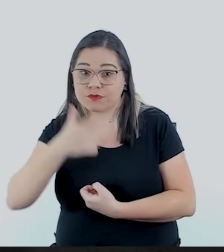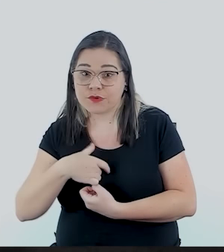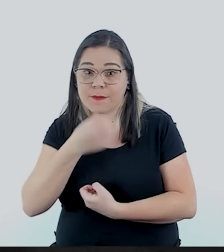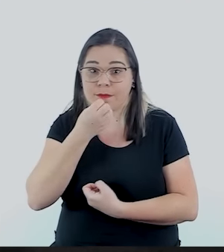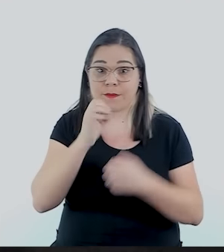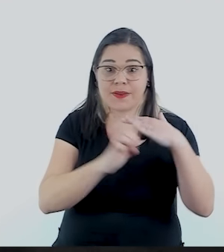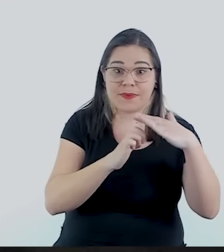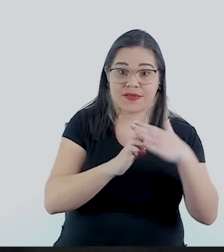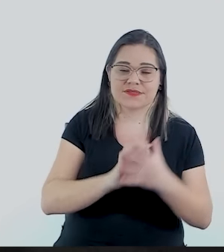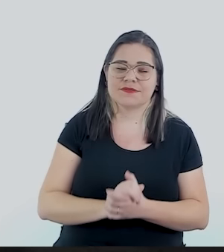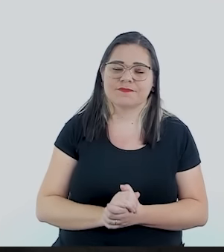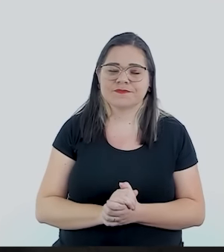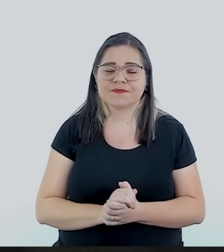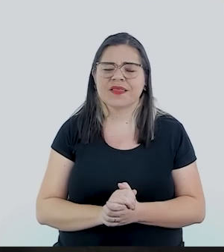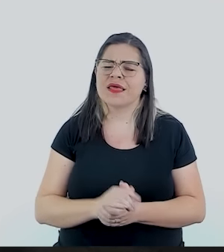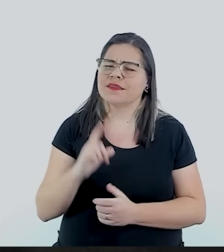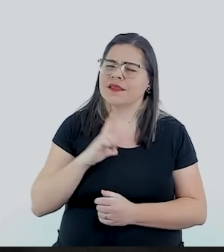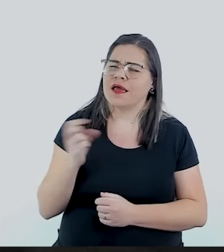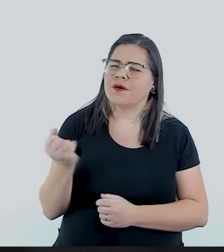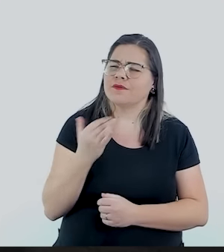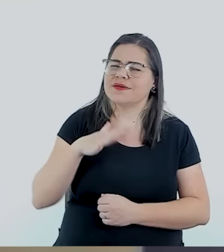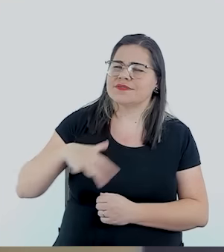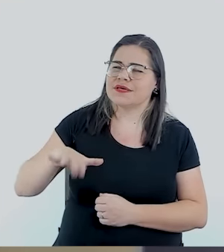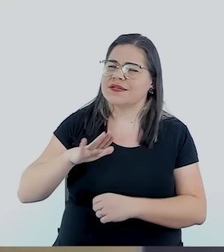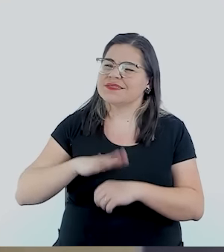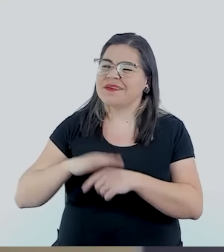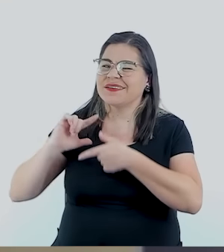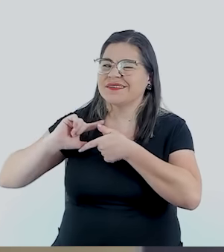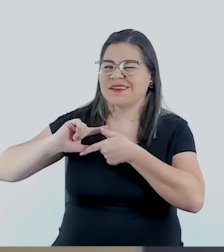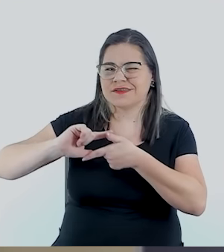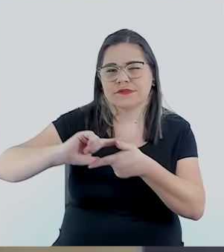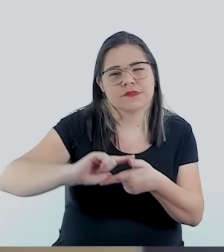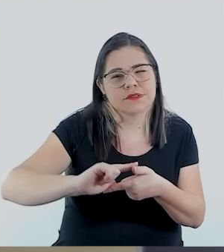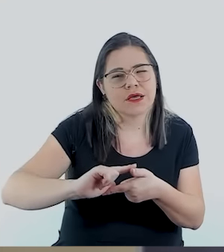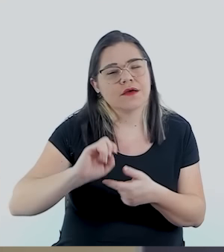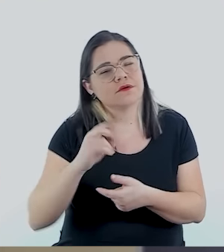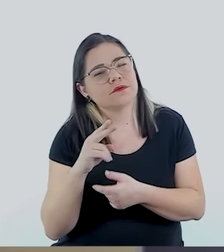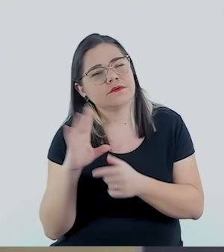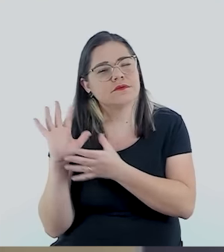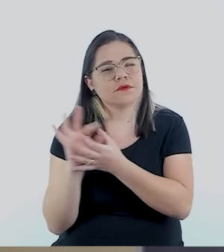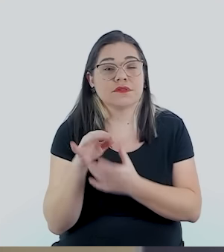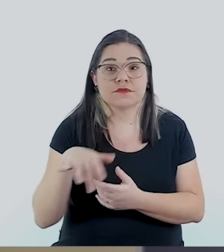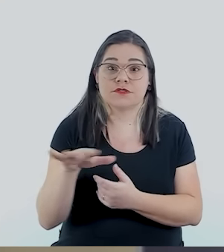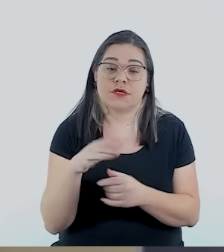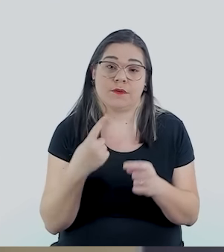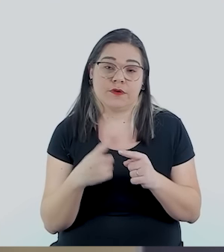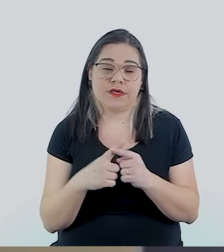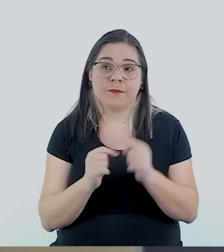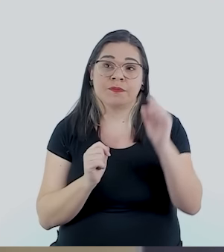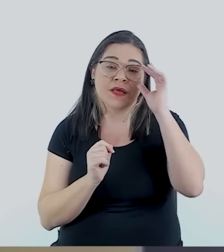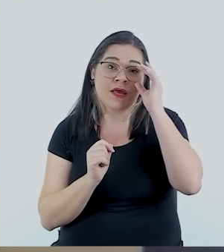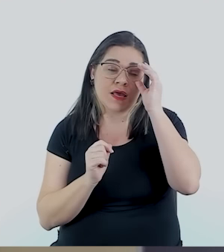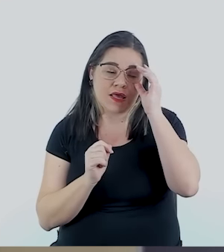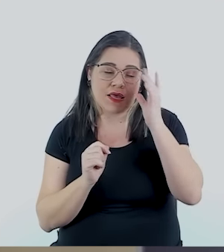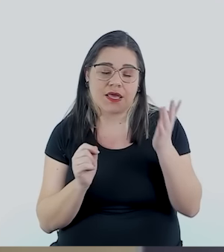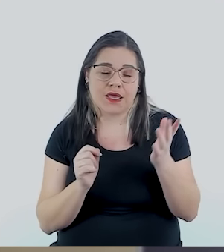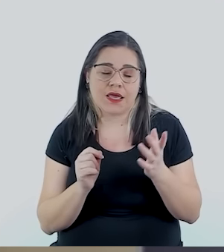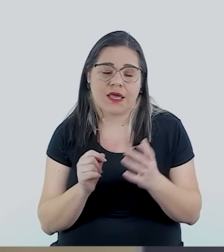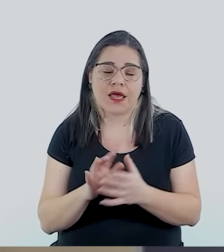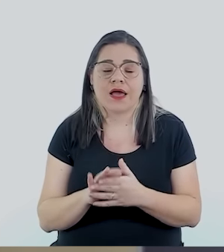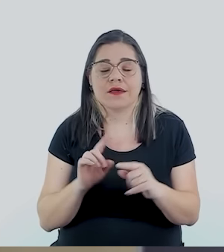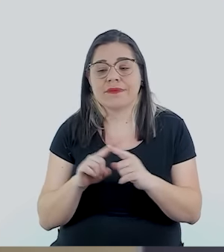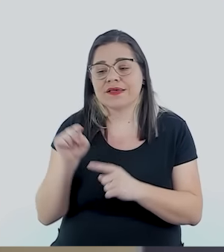teria alguns setores que são mais conservadores ou esse é um Panorama meio geral mesmo porque Pode Não sei Pode acontecer ser